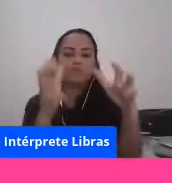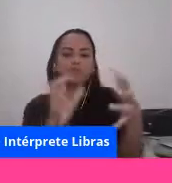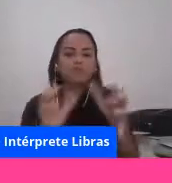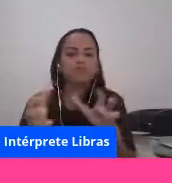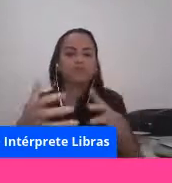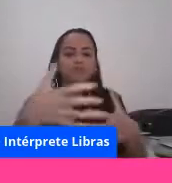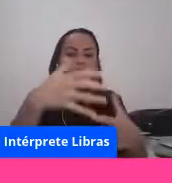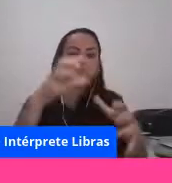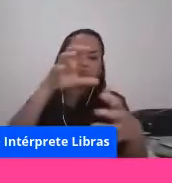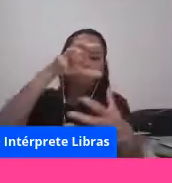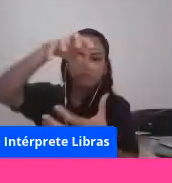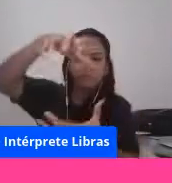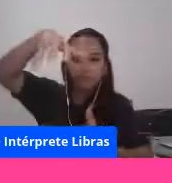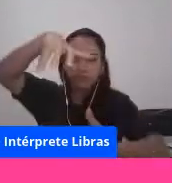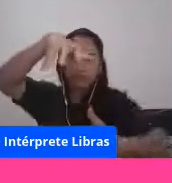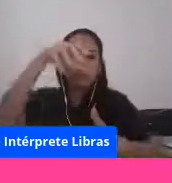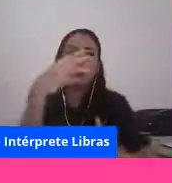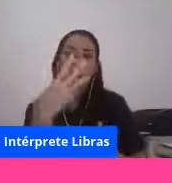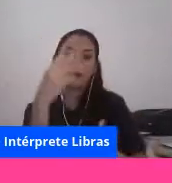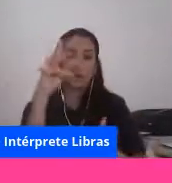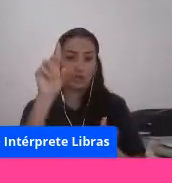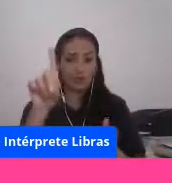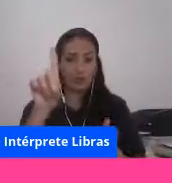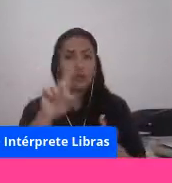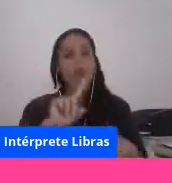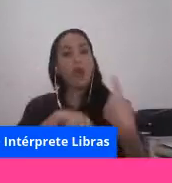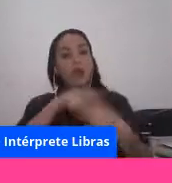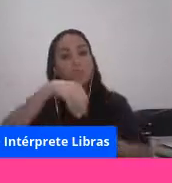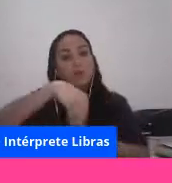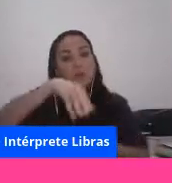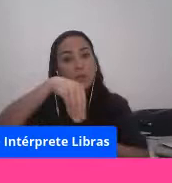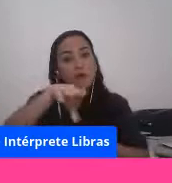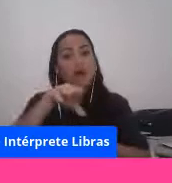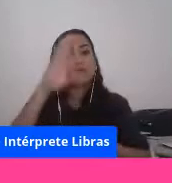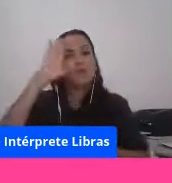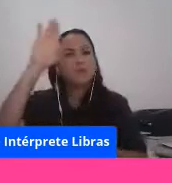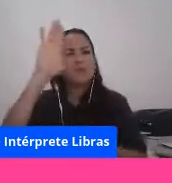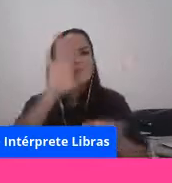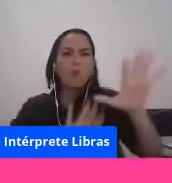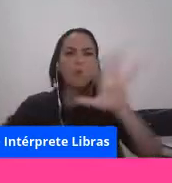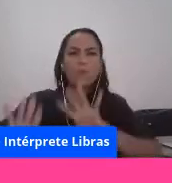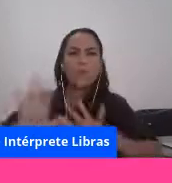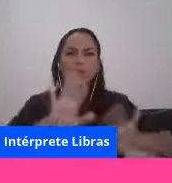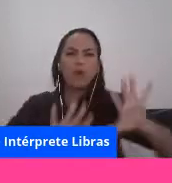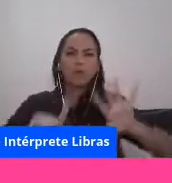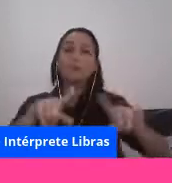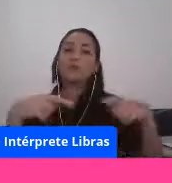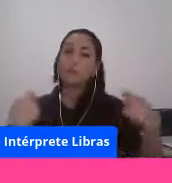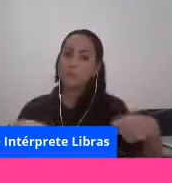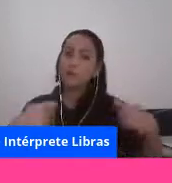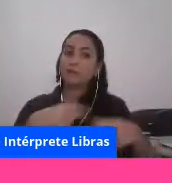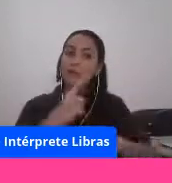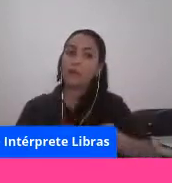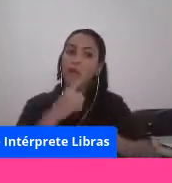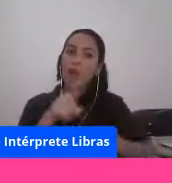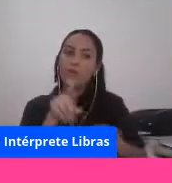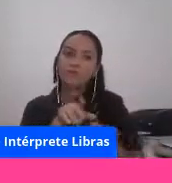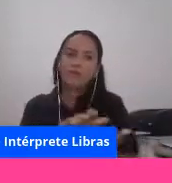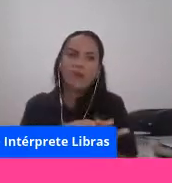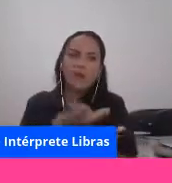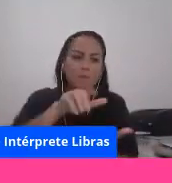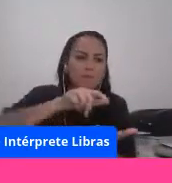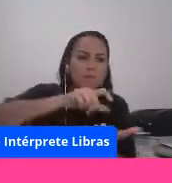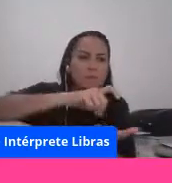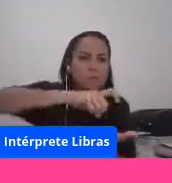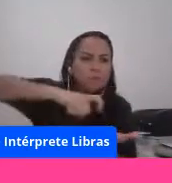essa peça para impressão 3D e te passar quais são os principais cuidados que você tem que ter na hora de imprimir essa peça, quais